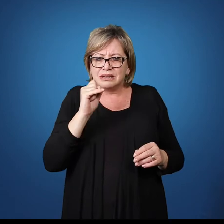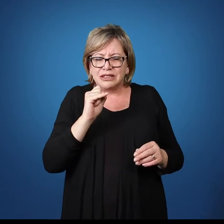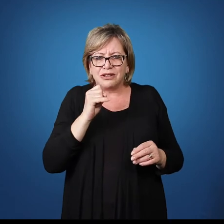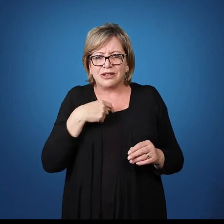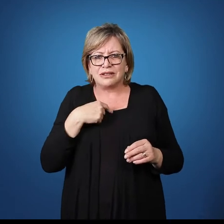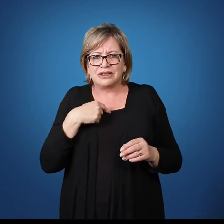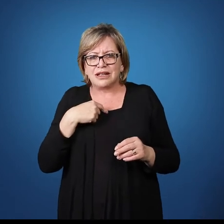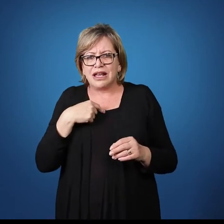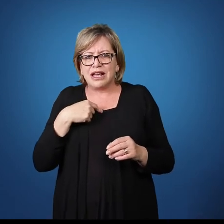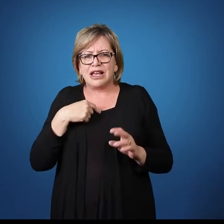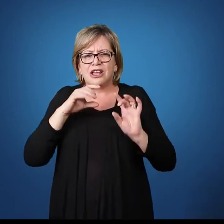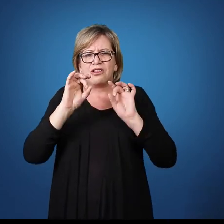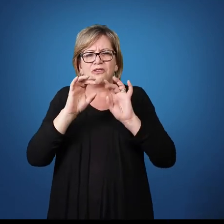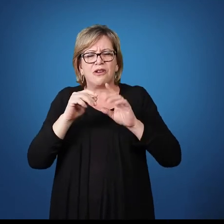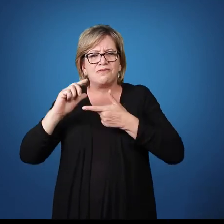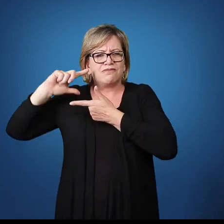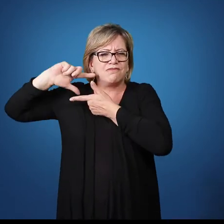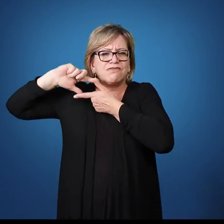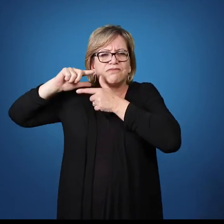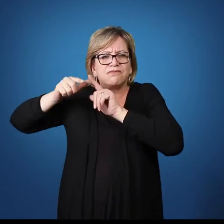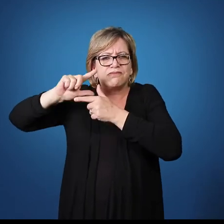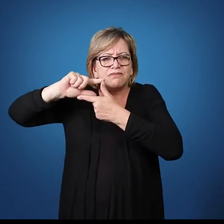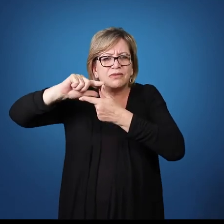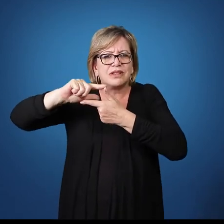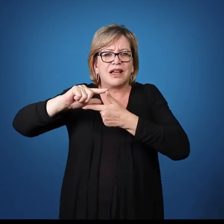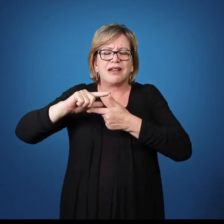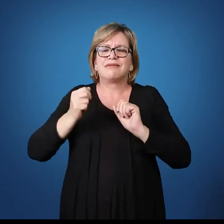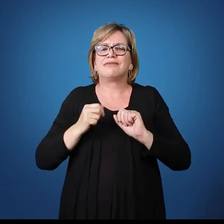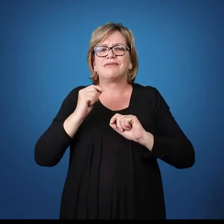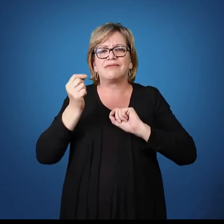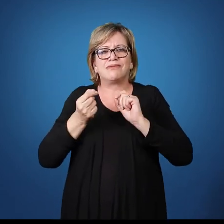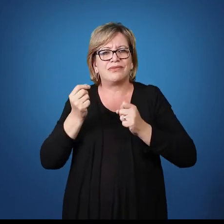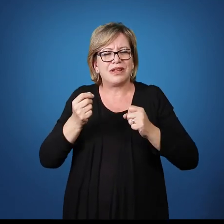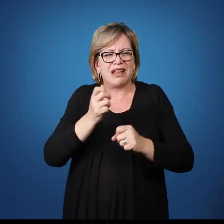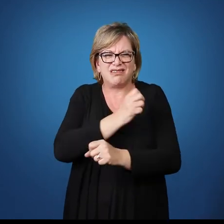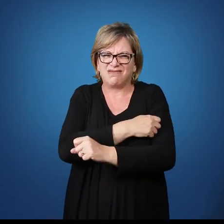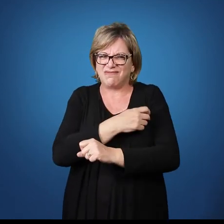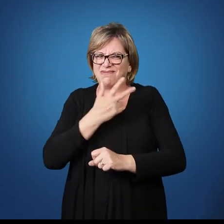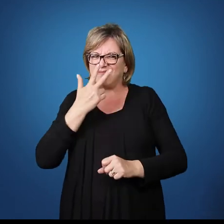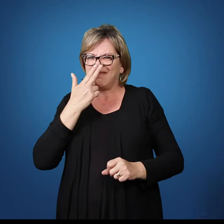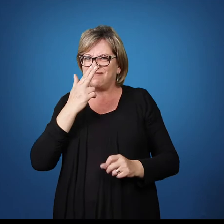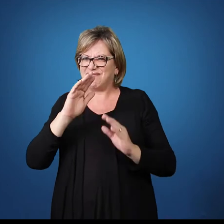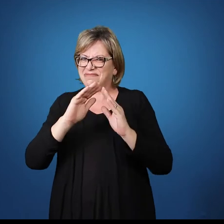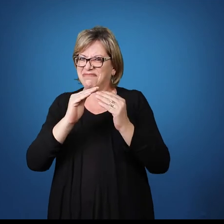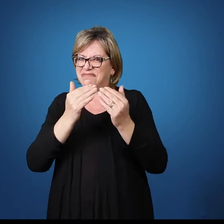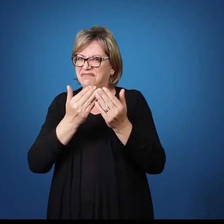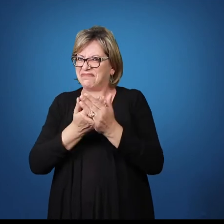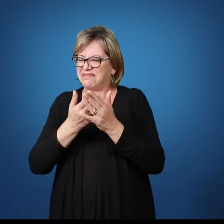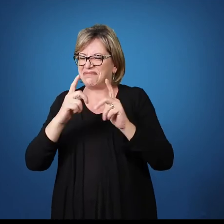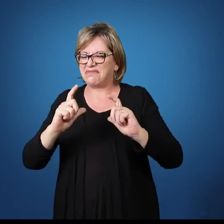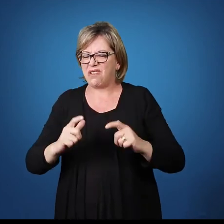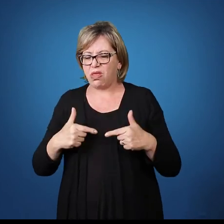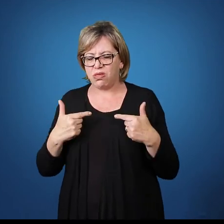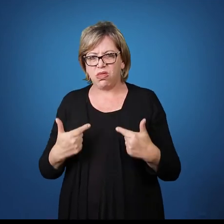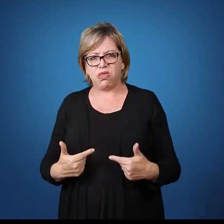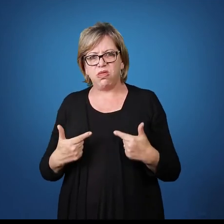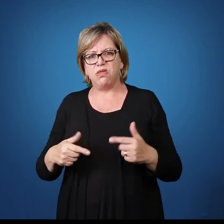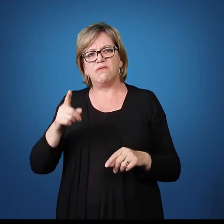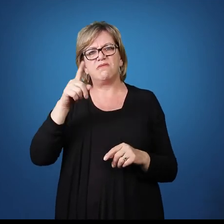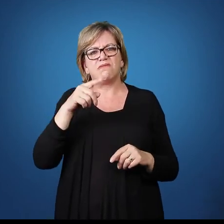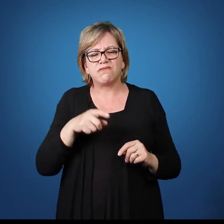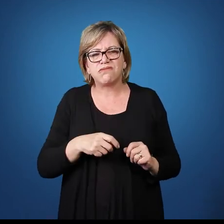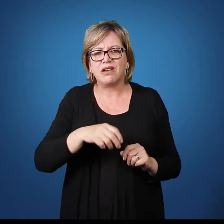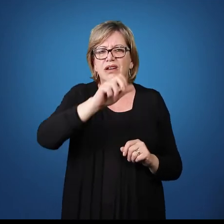presa a uma coisa tradicional, os alunos vão achar a escola muito chata. Então, a alfabetização, ela requer algo